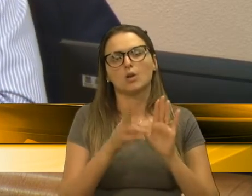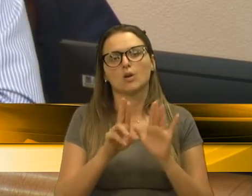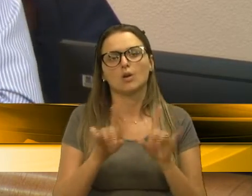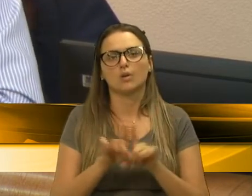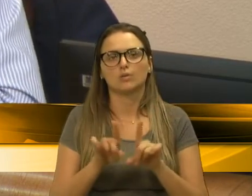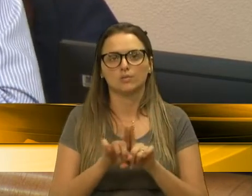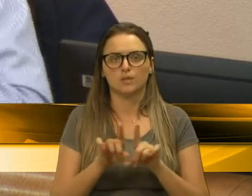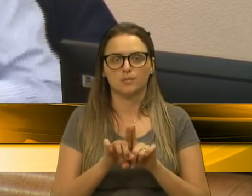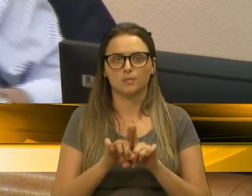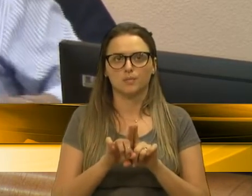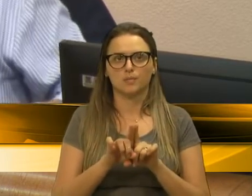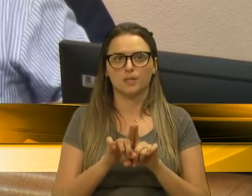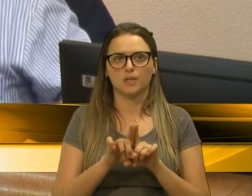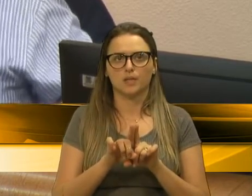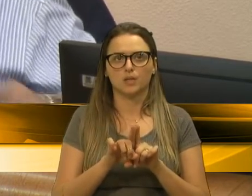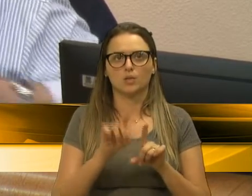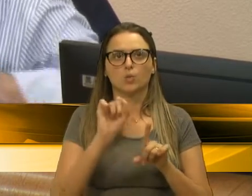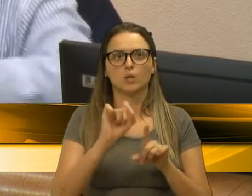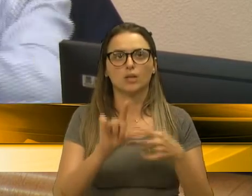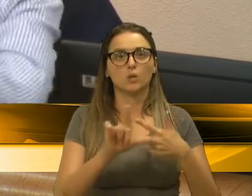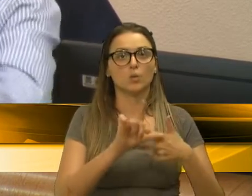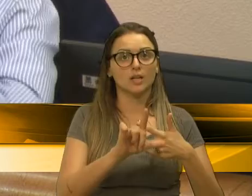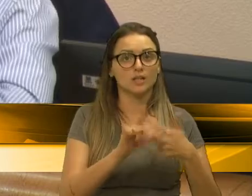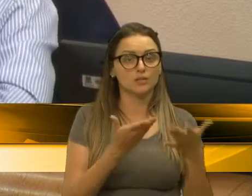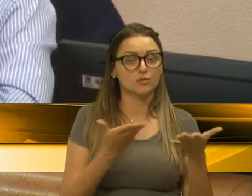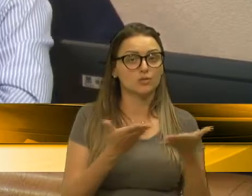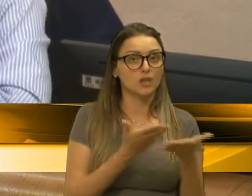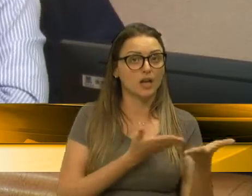delegação legislativa que foi otorgada pelo Legislativo.